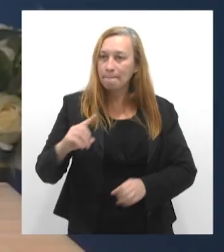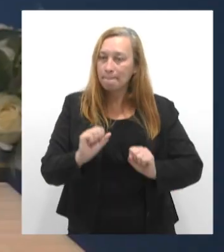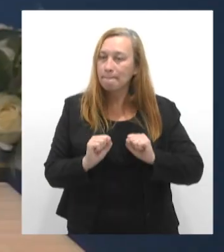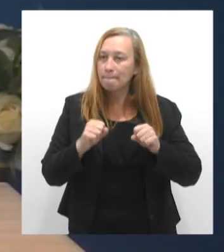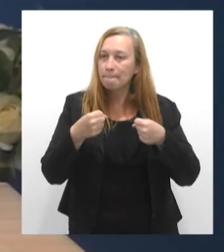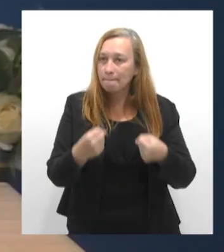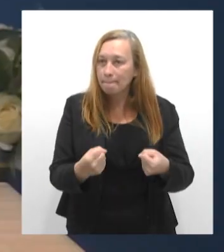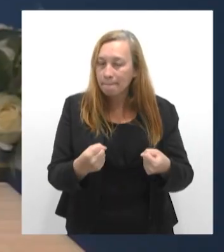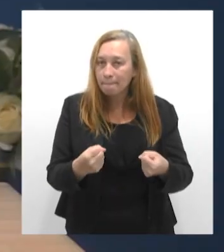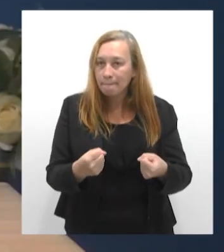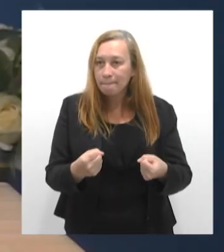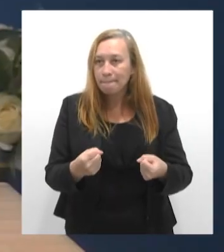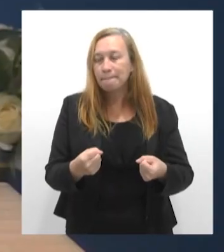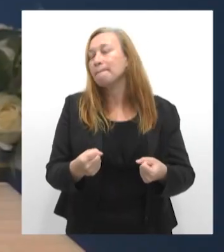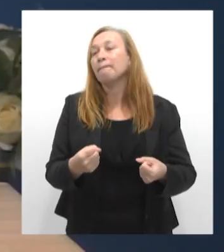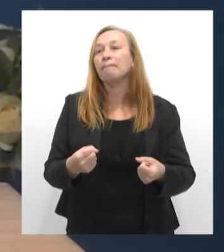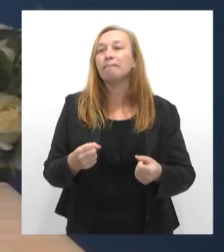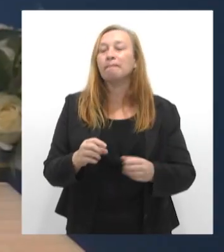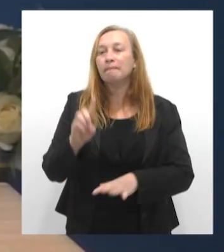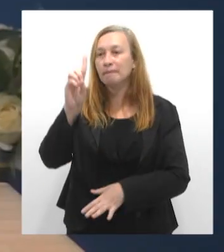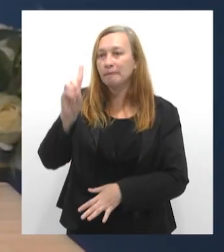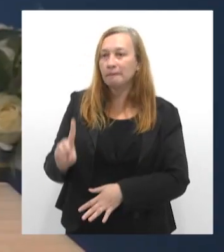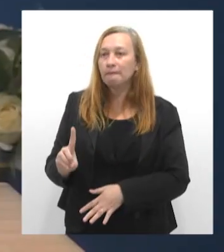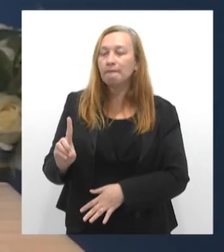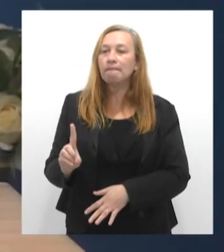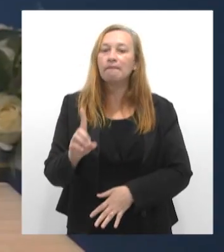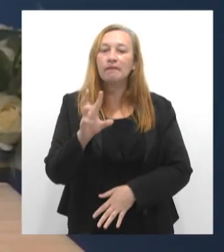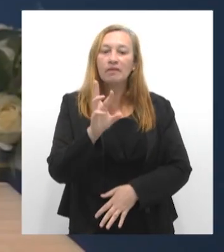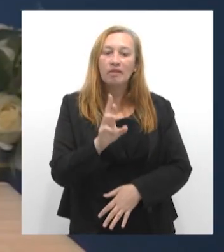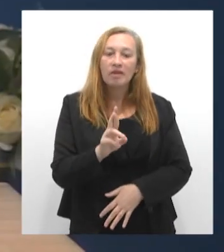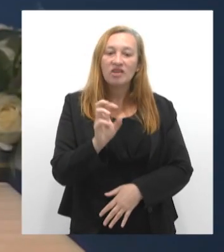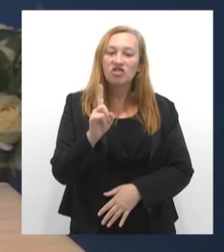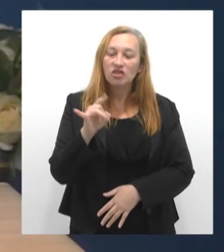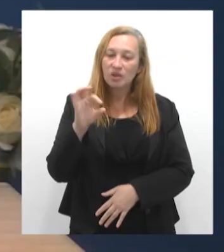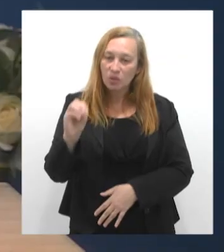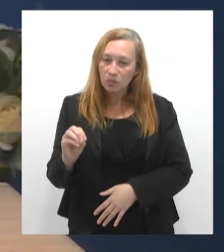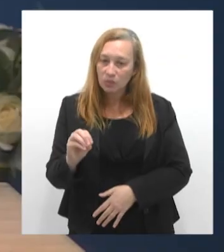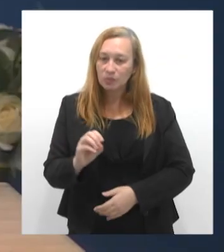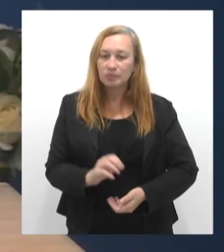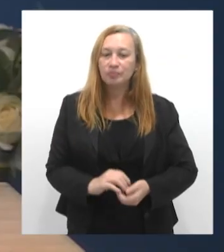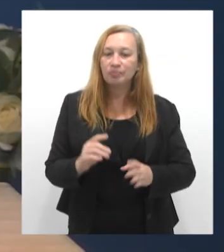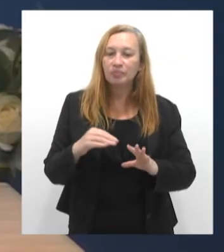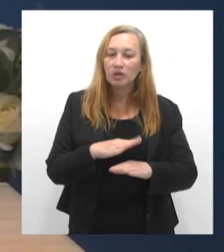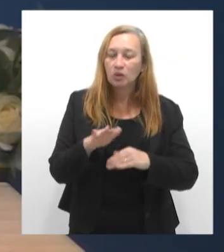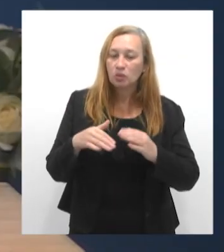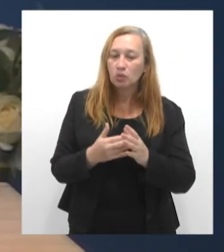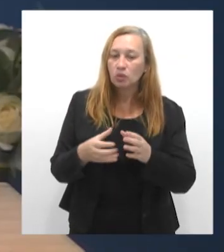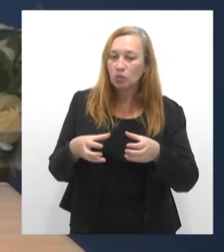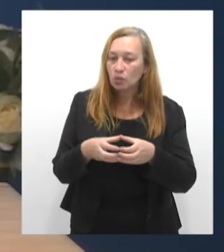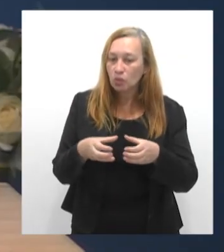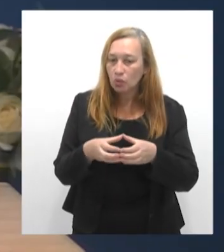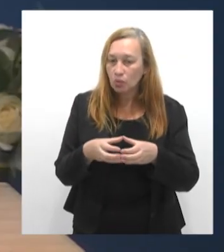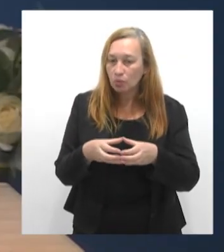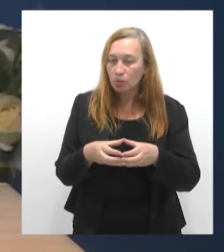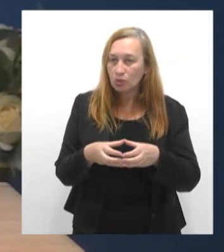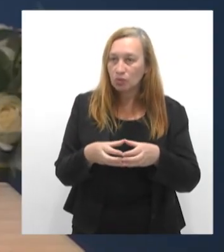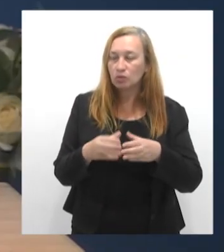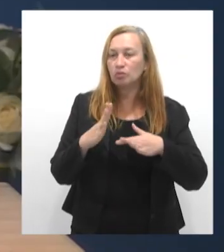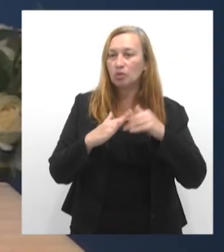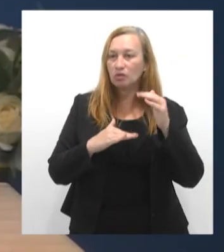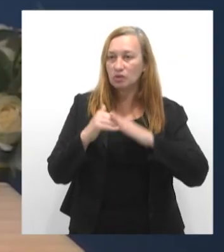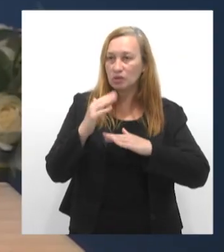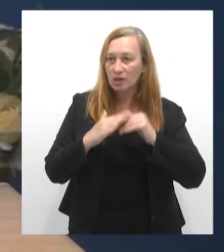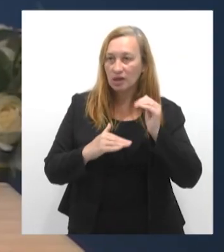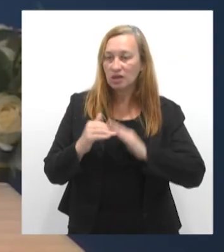dedicada e a sua diretoria, com o Reginaldo e todos que compõem, né, a